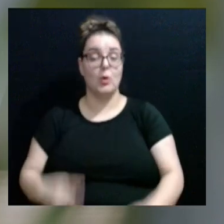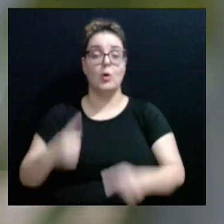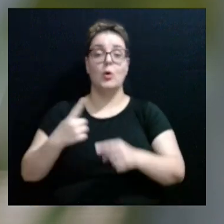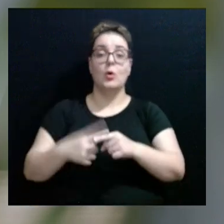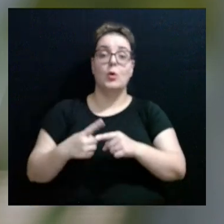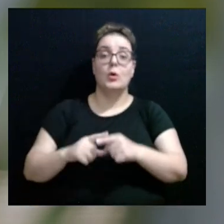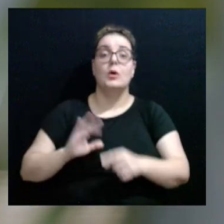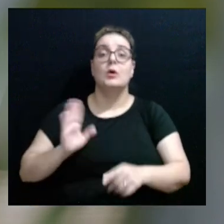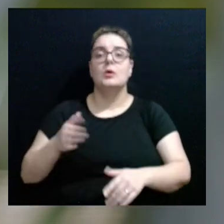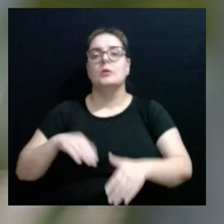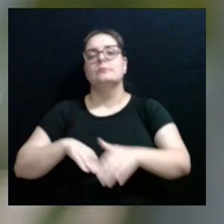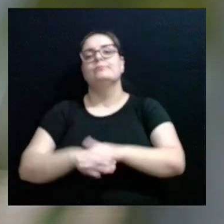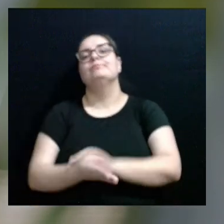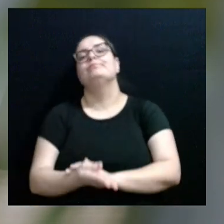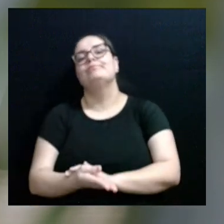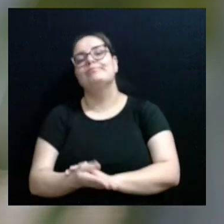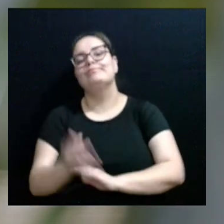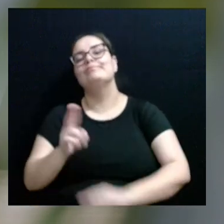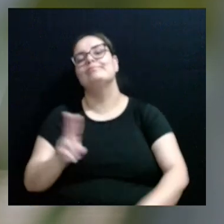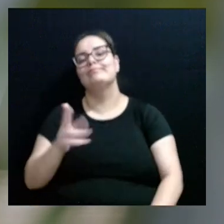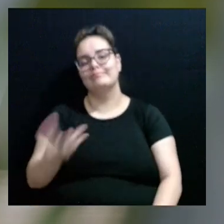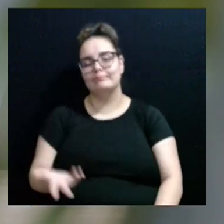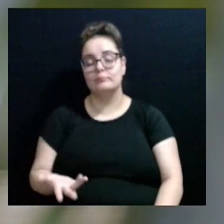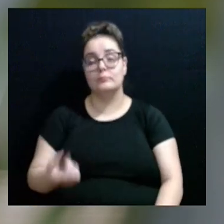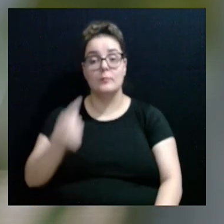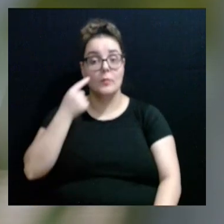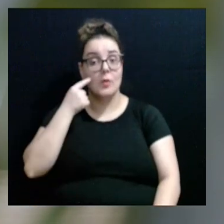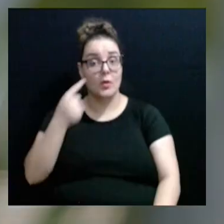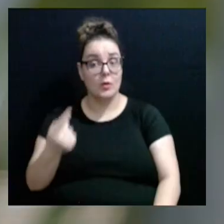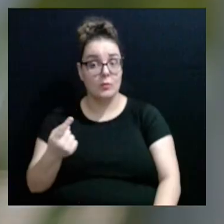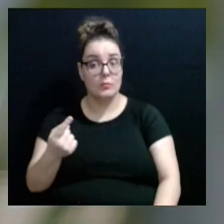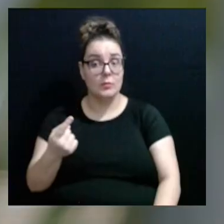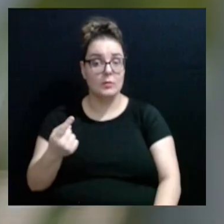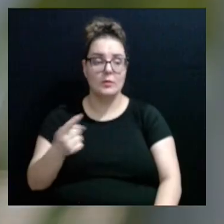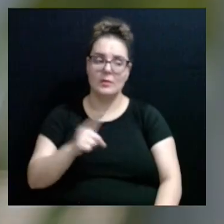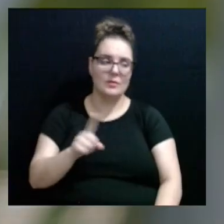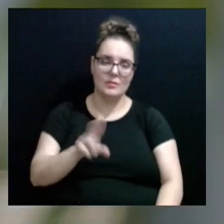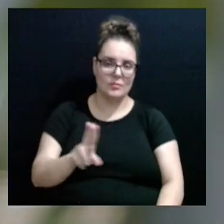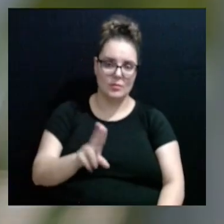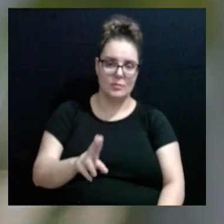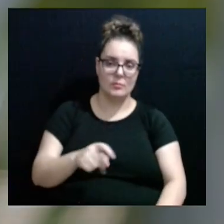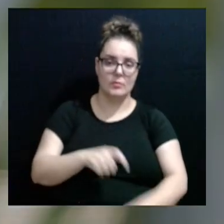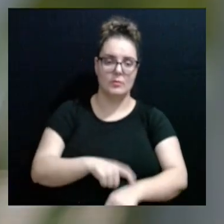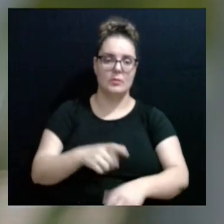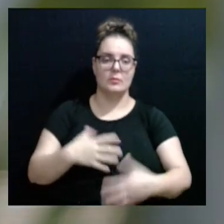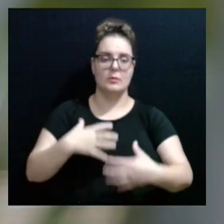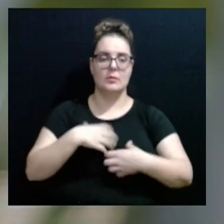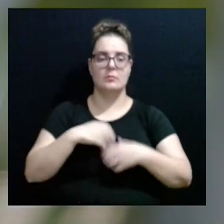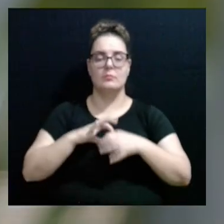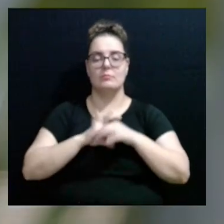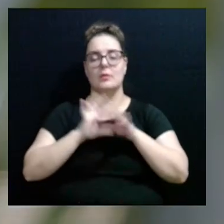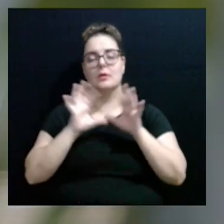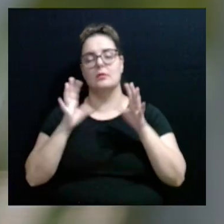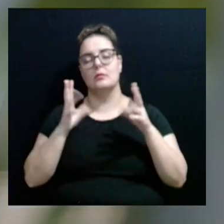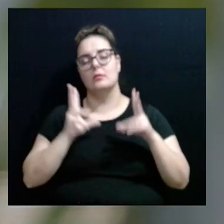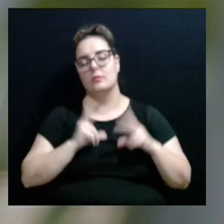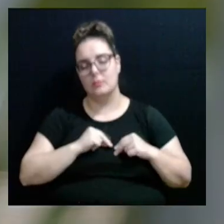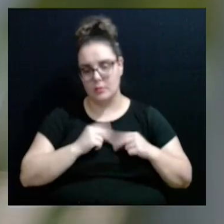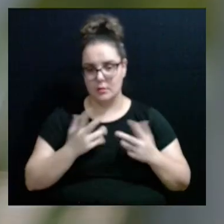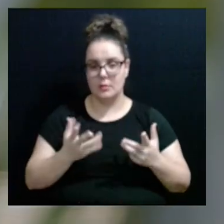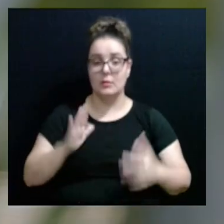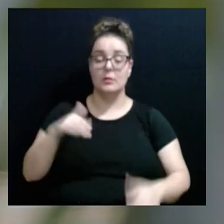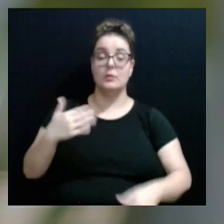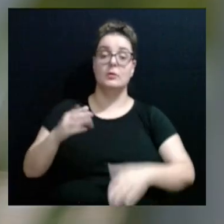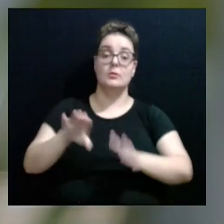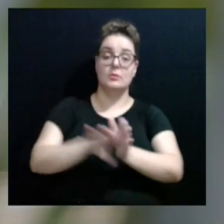acostumamos a esse uso. Então o ideal é que você fique sem. Porque vai ter uma hora que você vai se sentir mais livre. Você vai falar, e quando chegar no próximo mês que você não tem